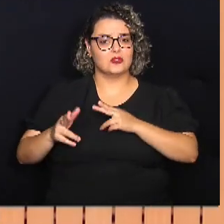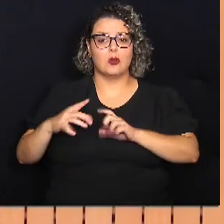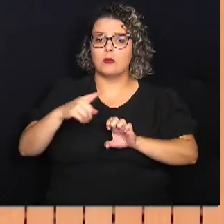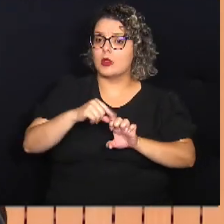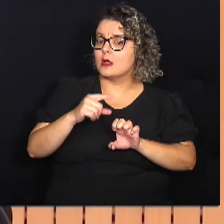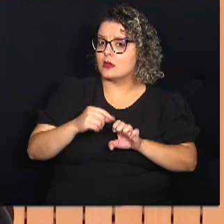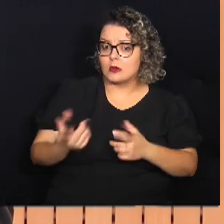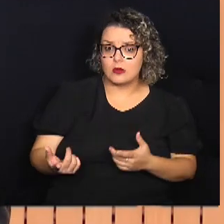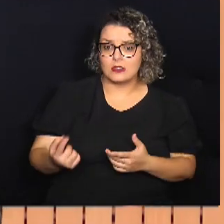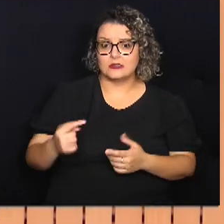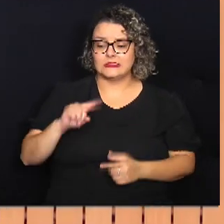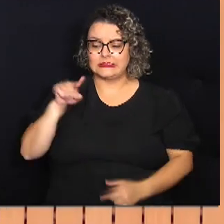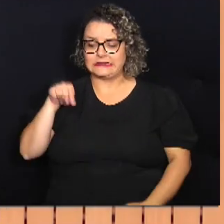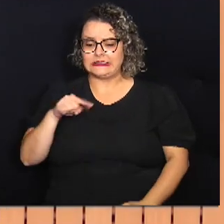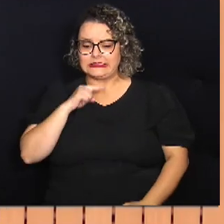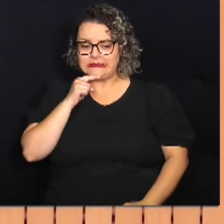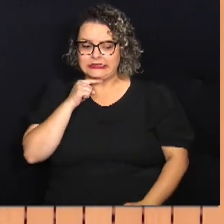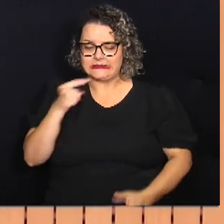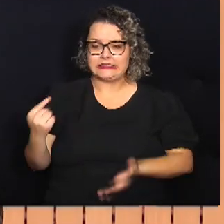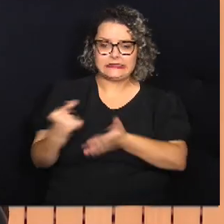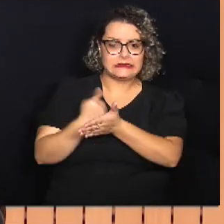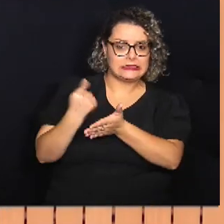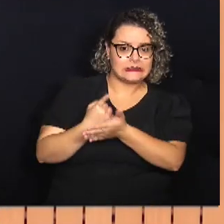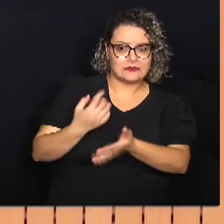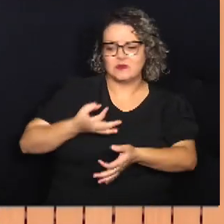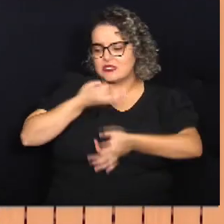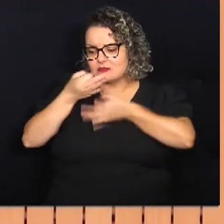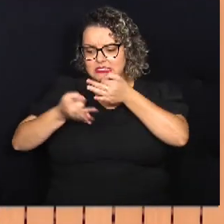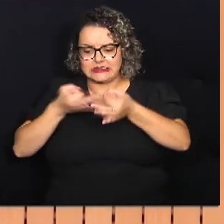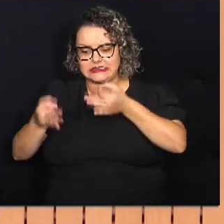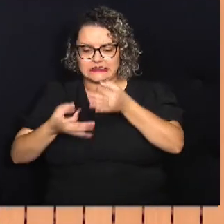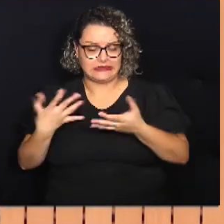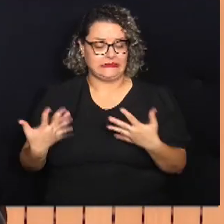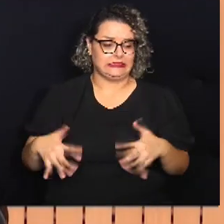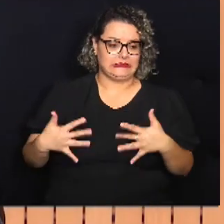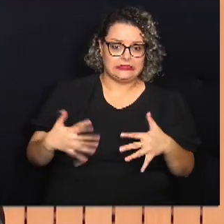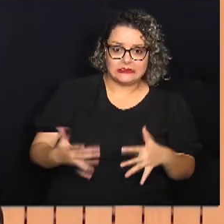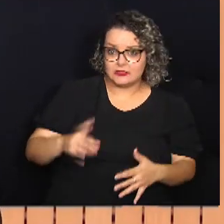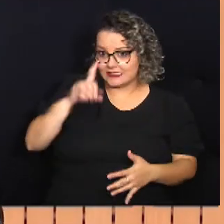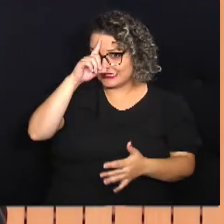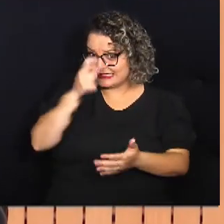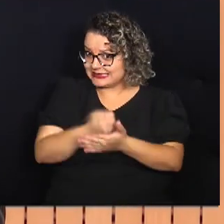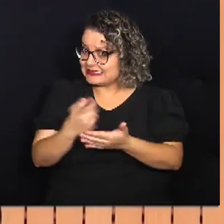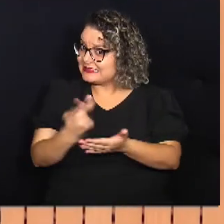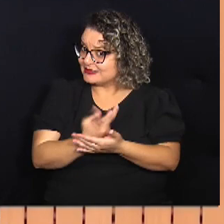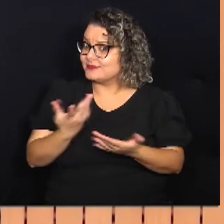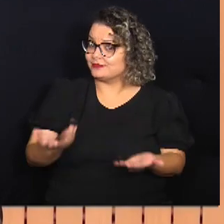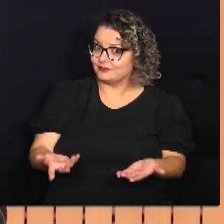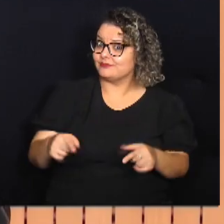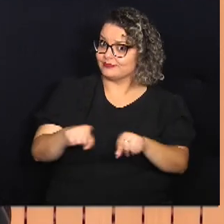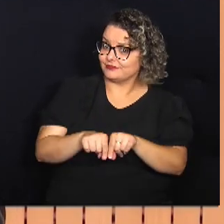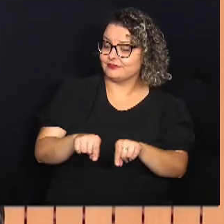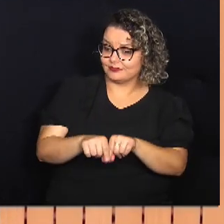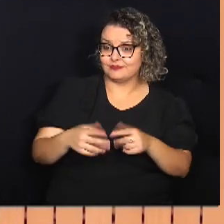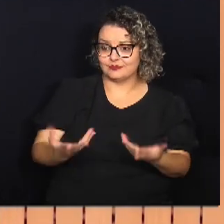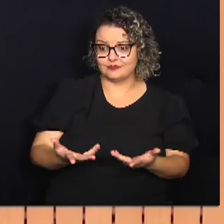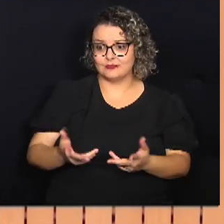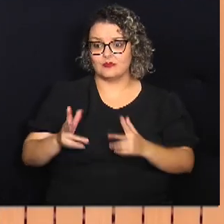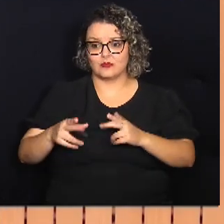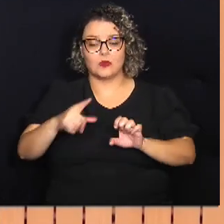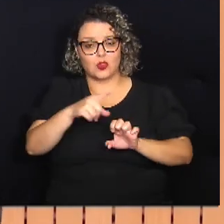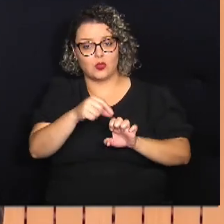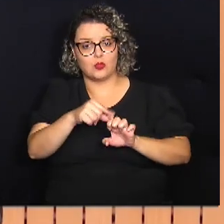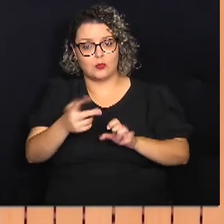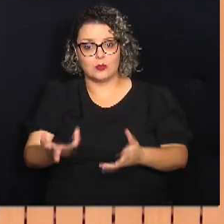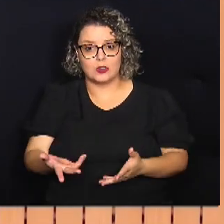vai ser questionado, você vai ser criticado, você vai tomar decisões erradas. E como empreendedor,